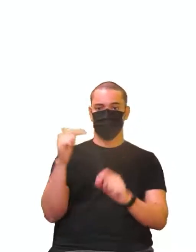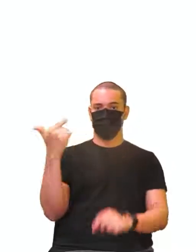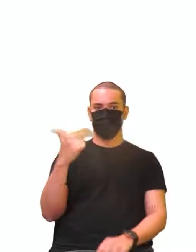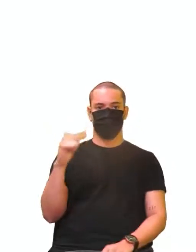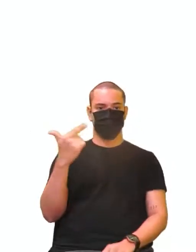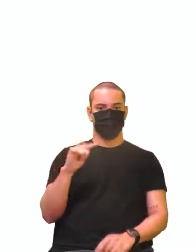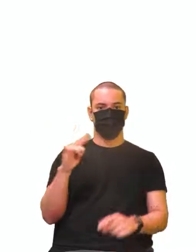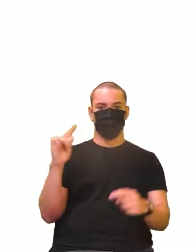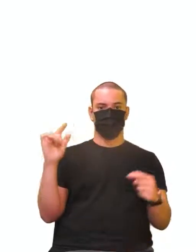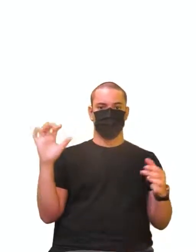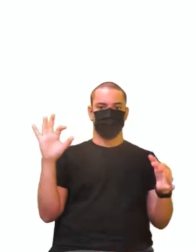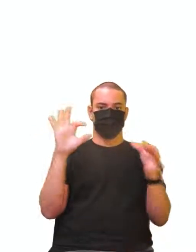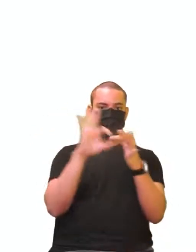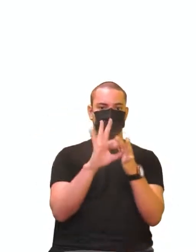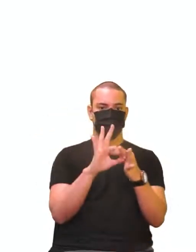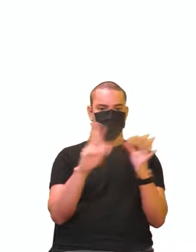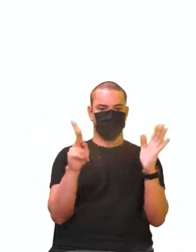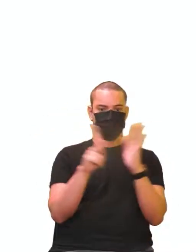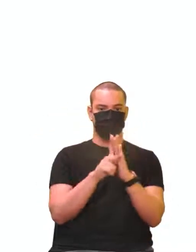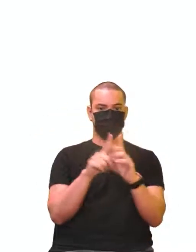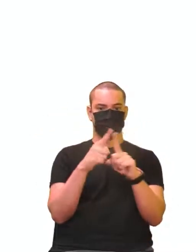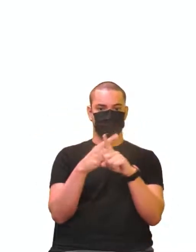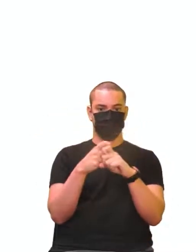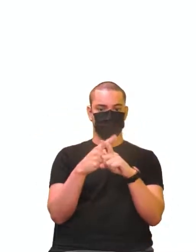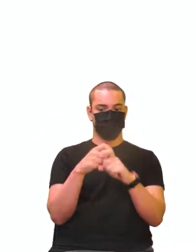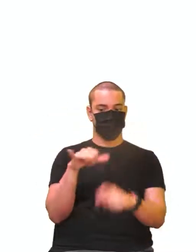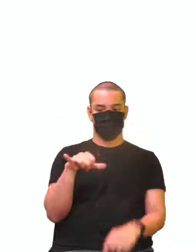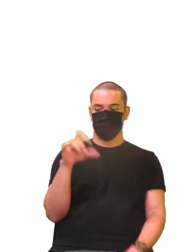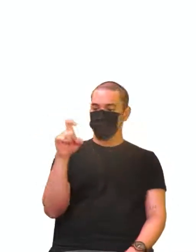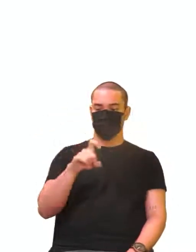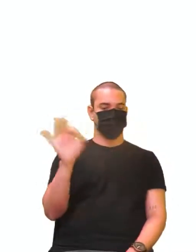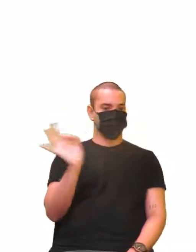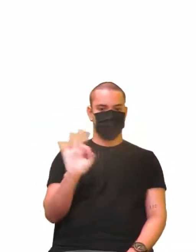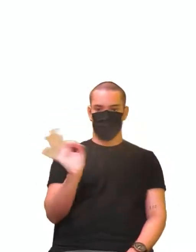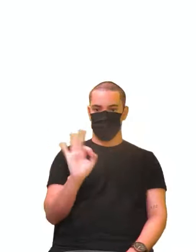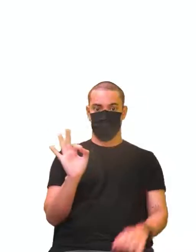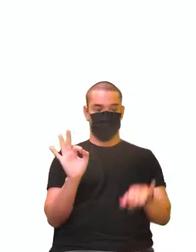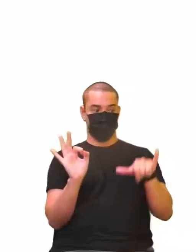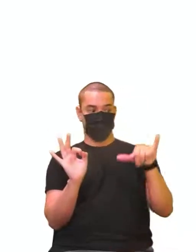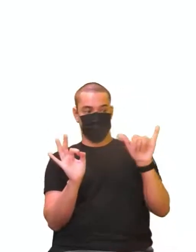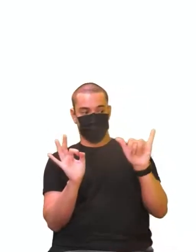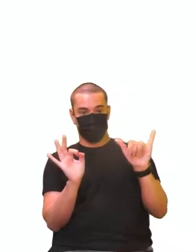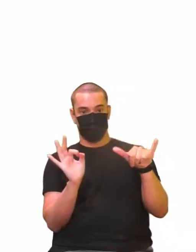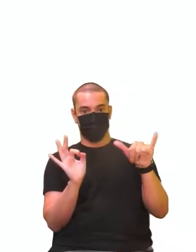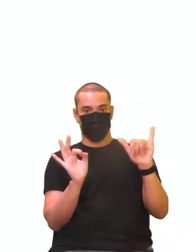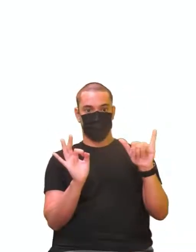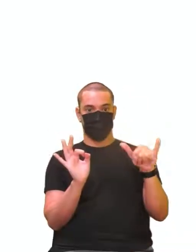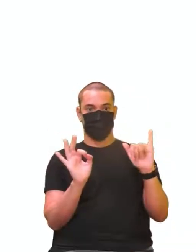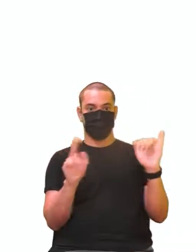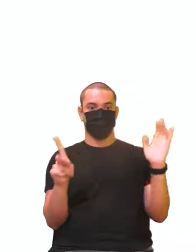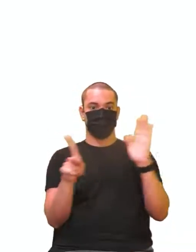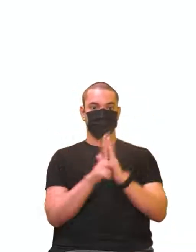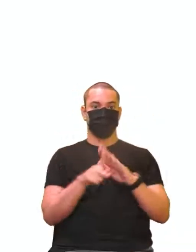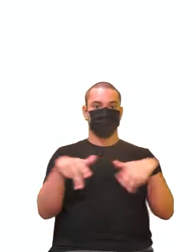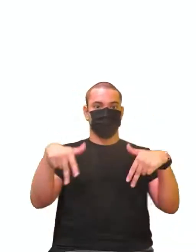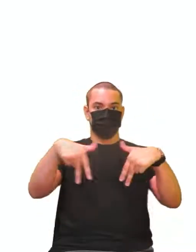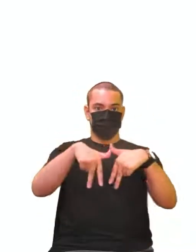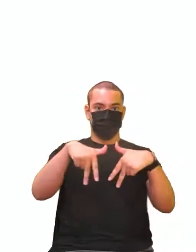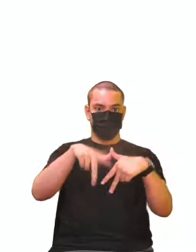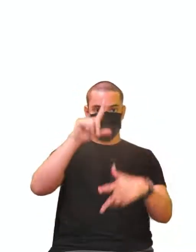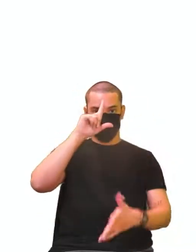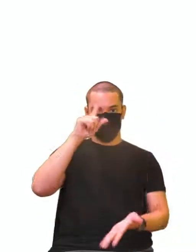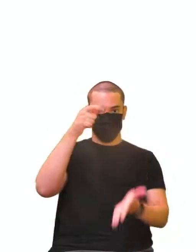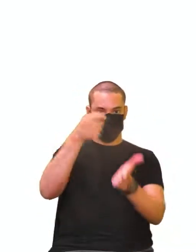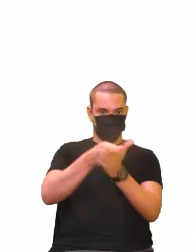tem correspondência também no cromossomo X. Que aí vai ser as heranças ligadas ao sexo, né?